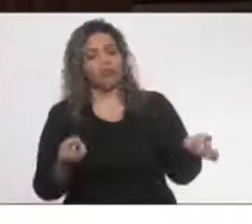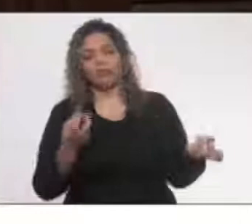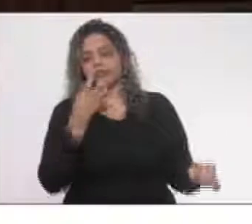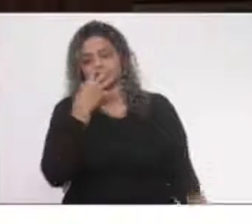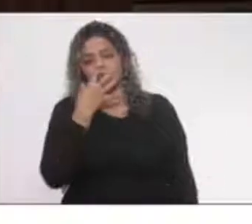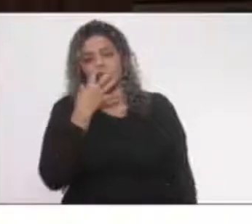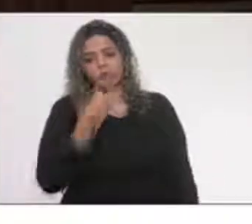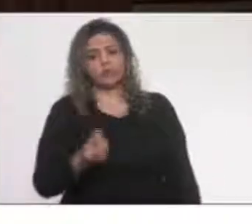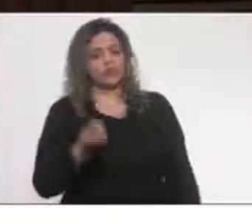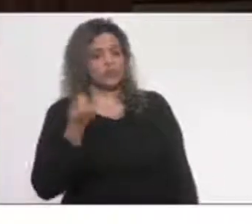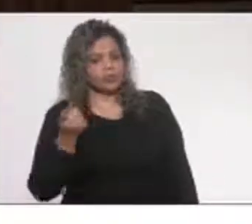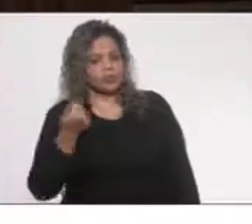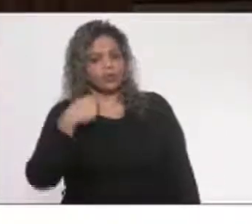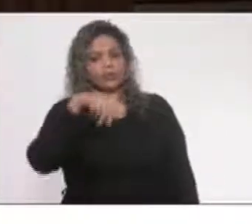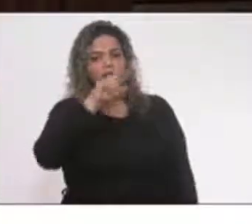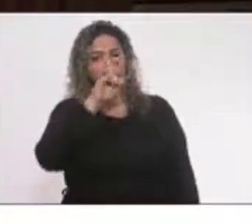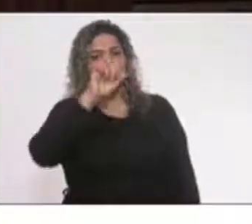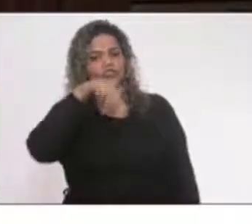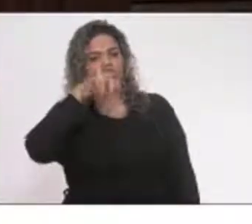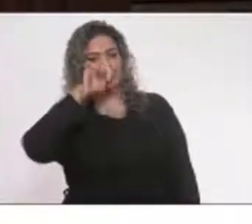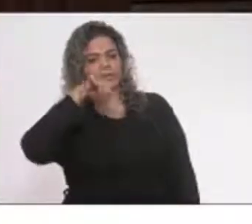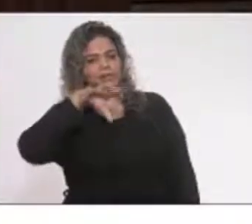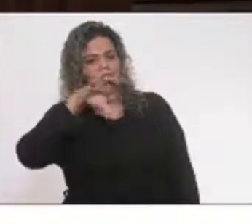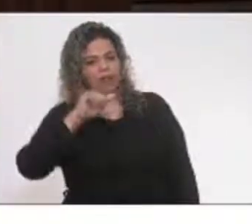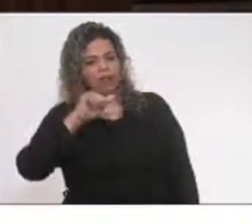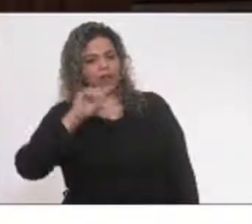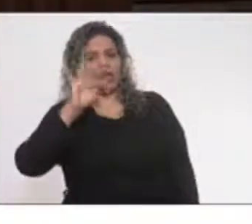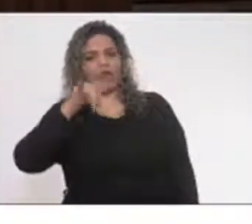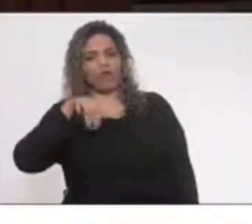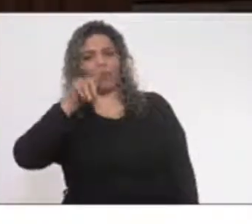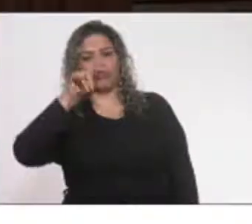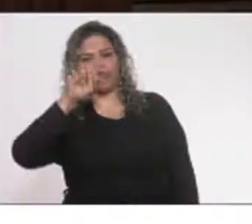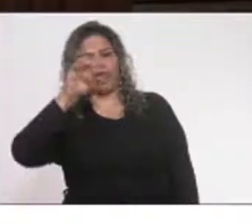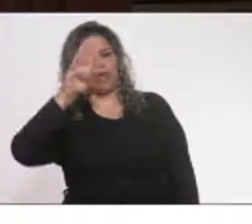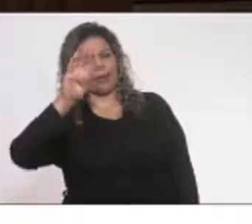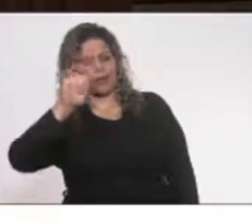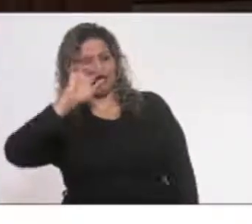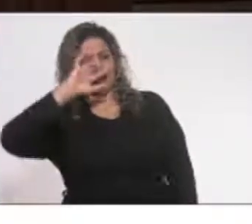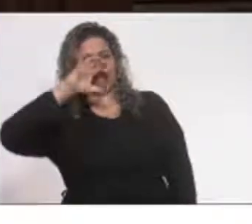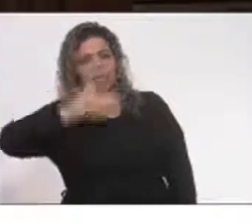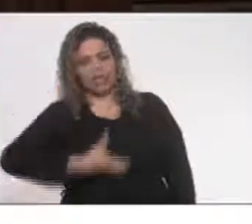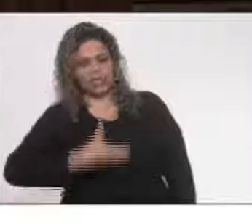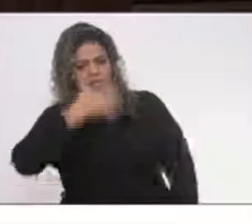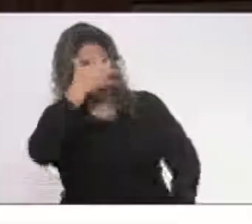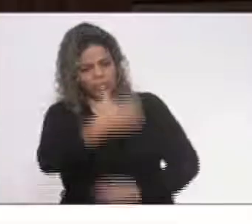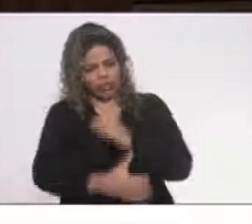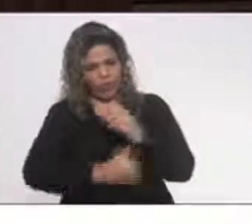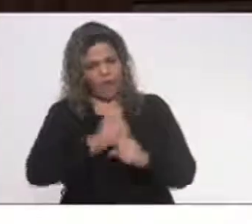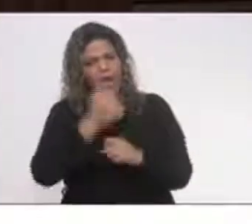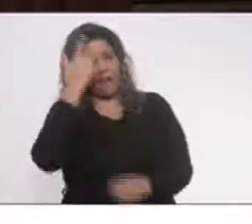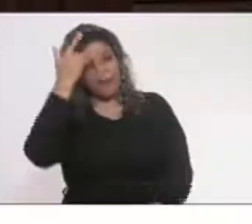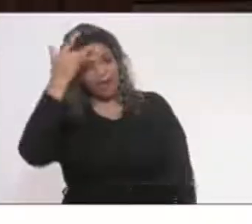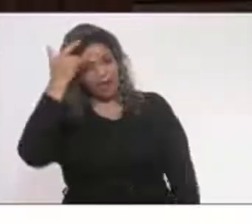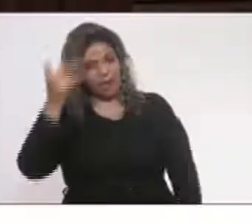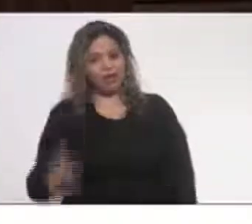expiração da vigência do Fundeb em dezembro do ano que vem.